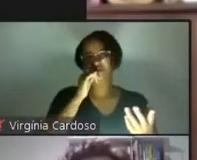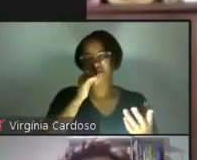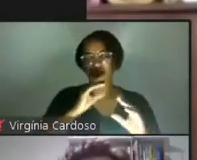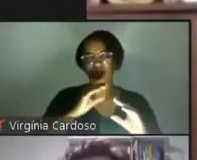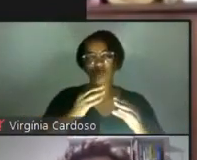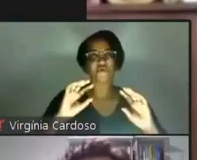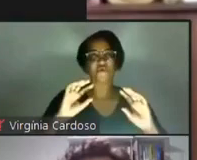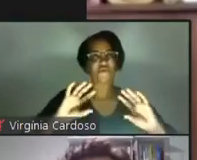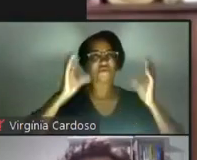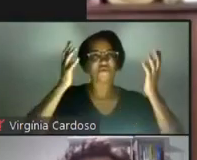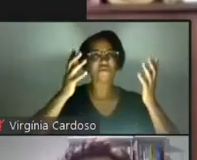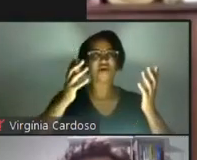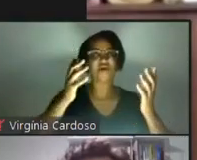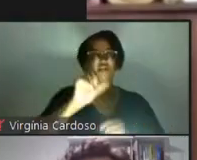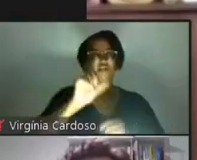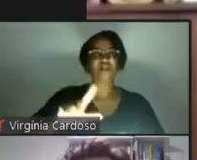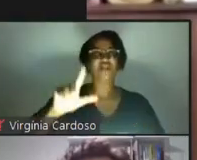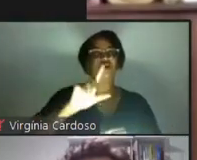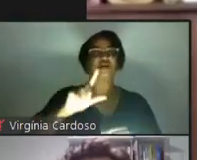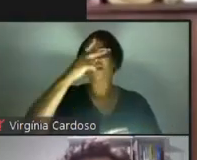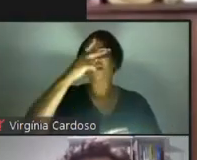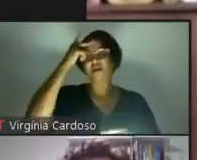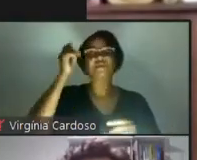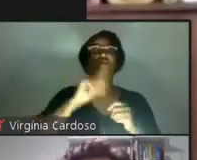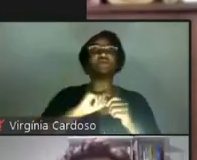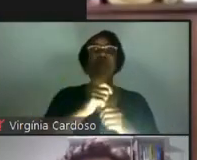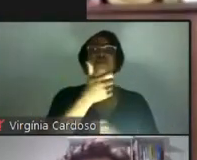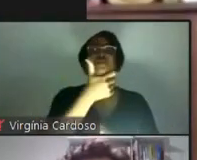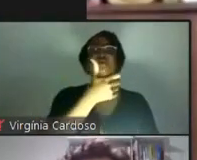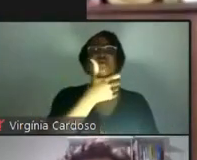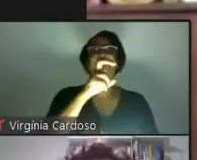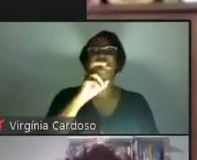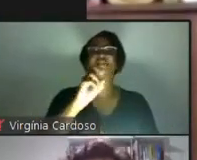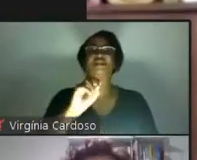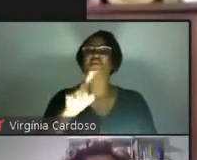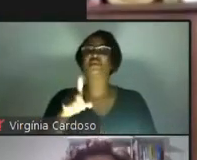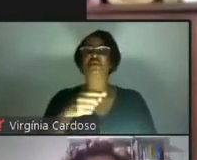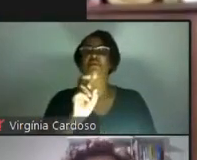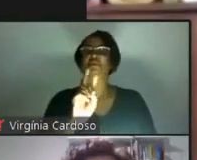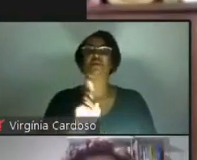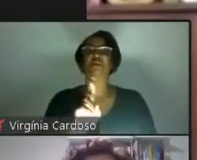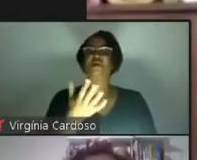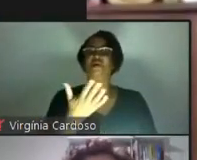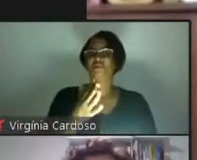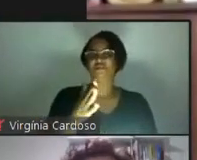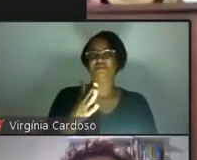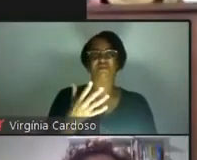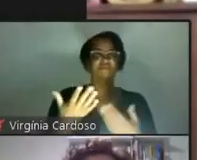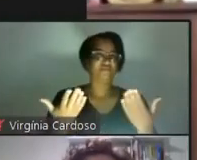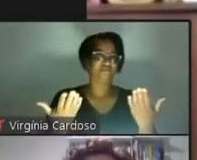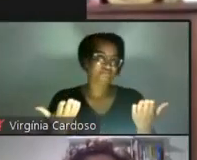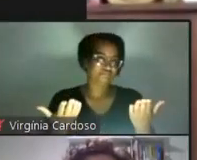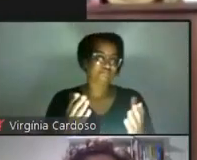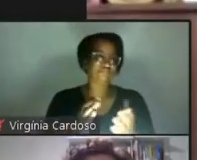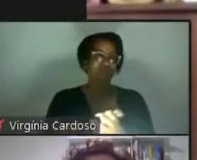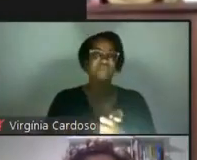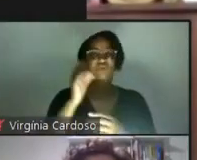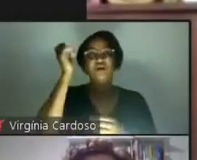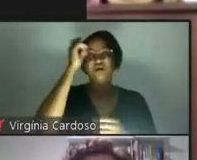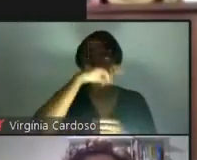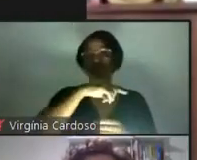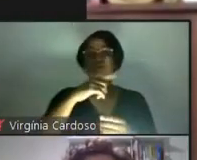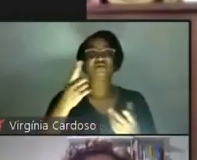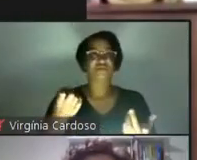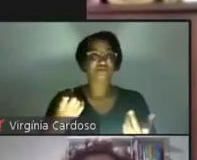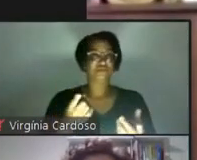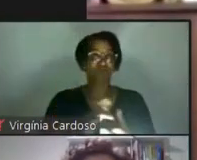fazendo com 100, 150, 160 mil reais, entendeu? É um negócio surreal, que não dá, que não cobre custo